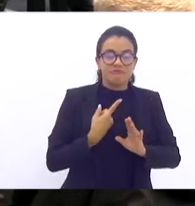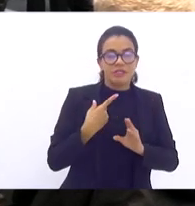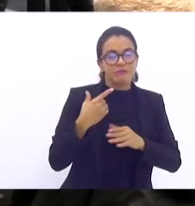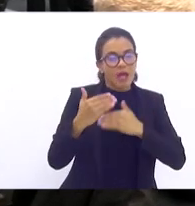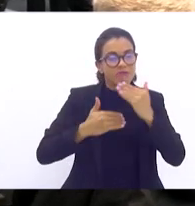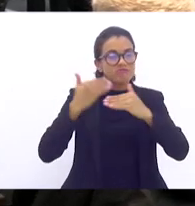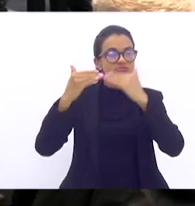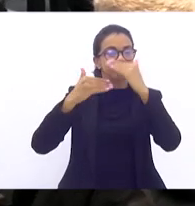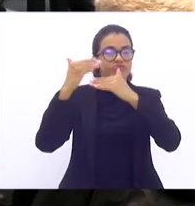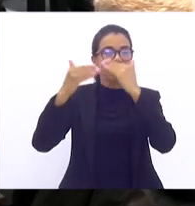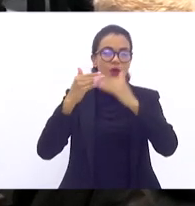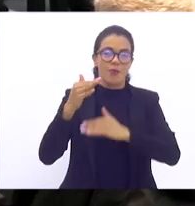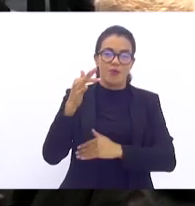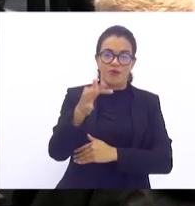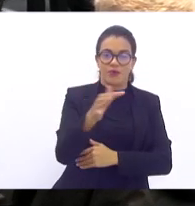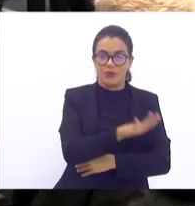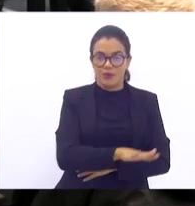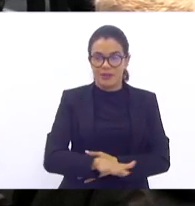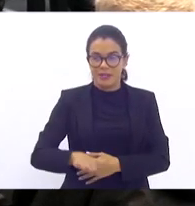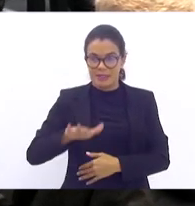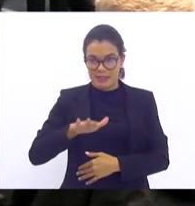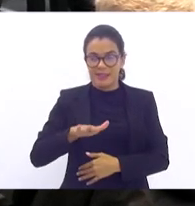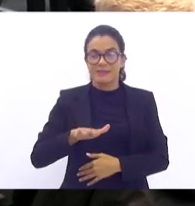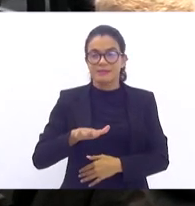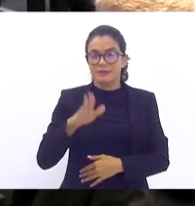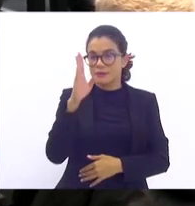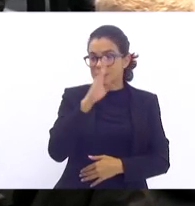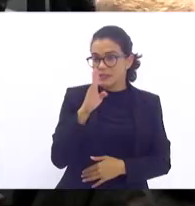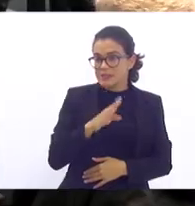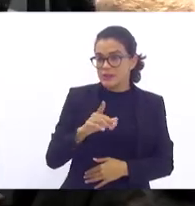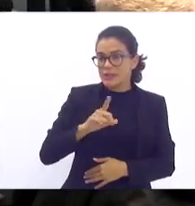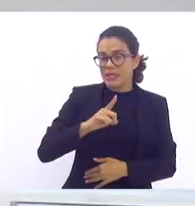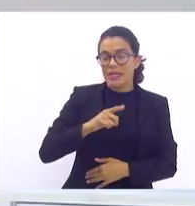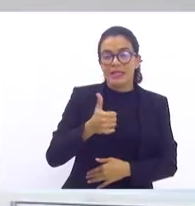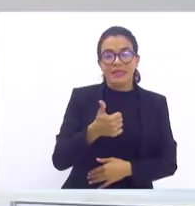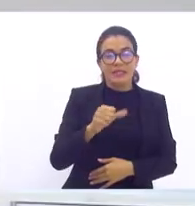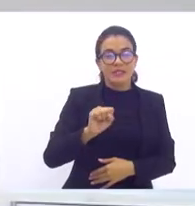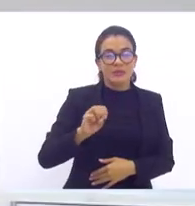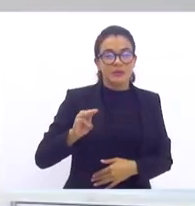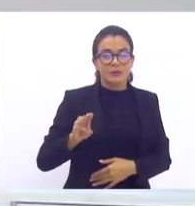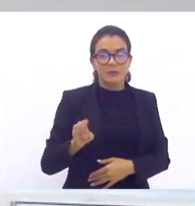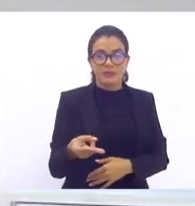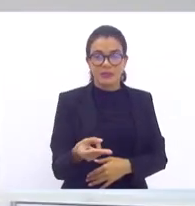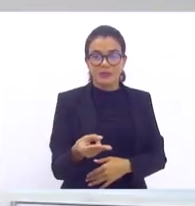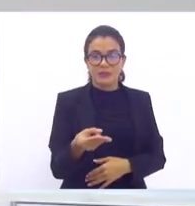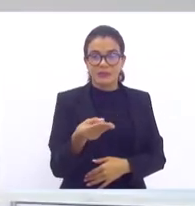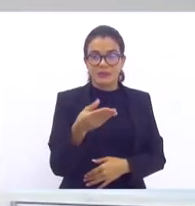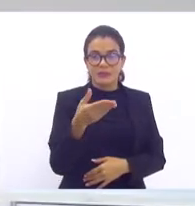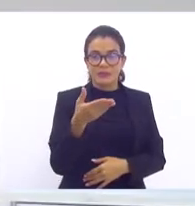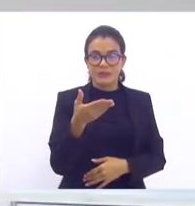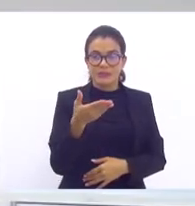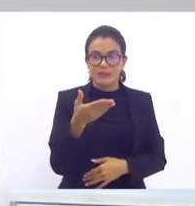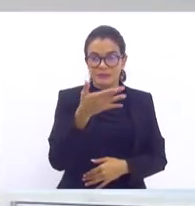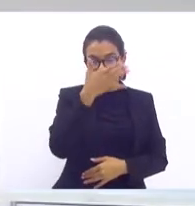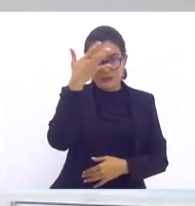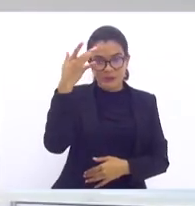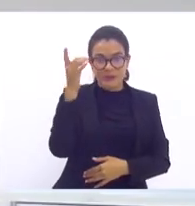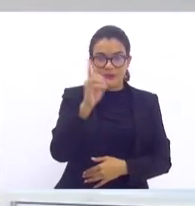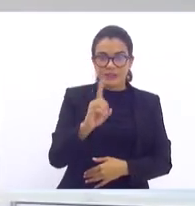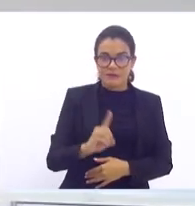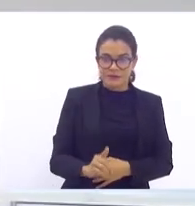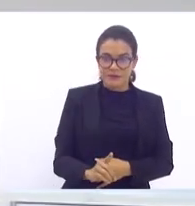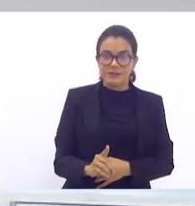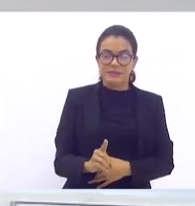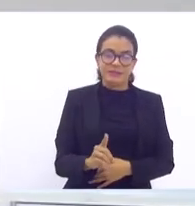algo para futuro de crianças e no Brasil que tem 18,6 milhões de pessoas com deficiência